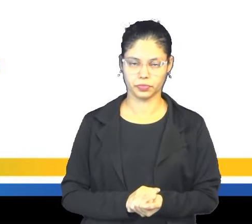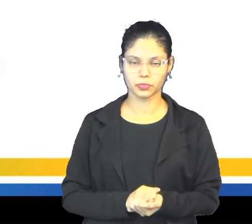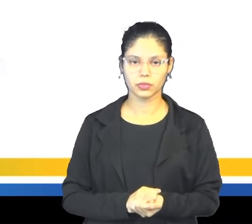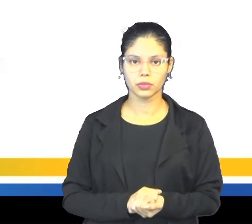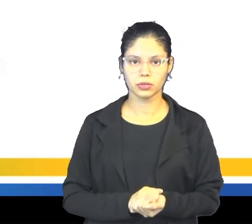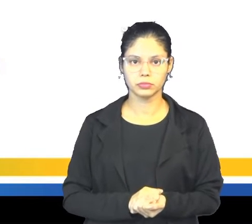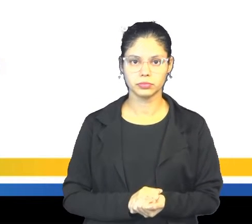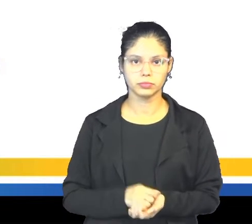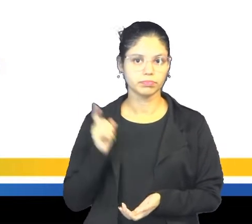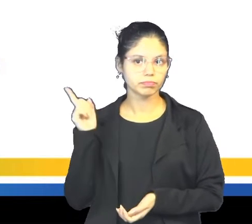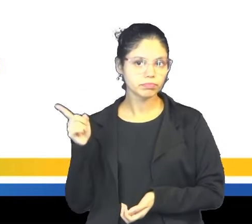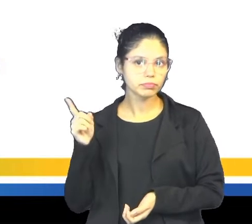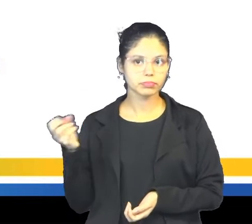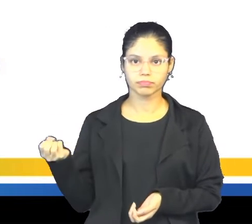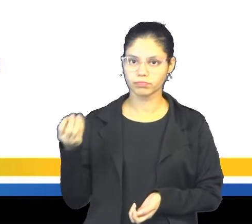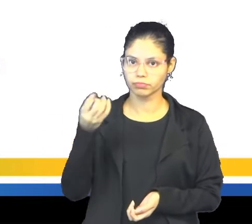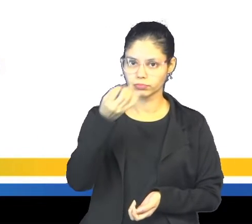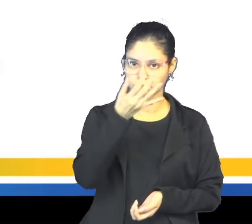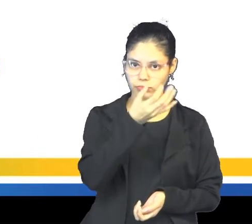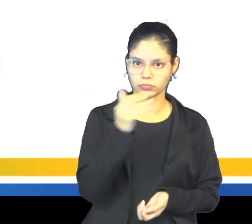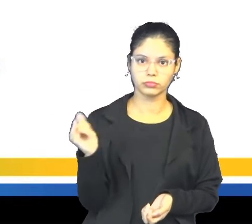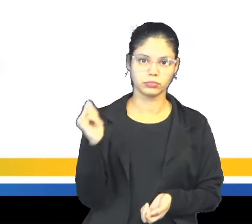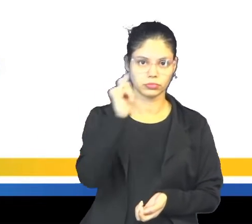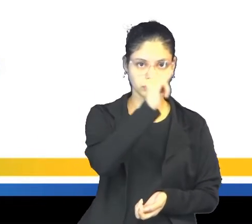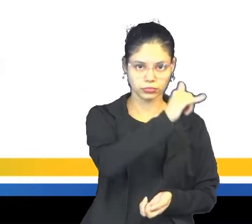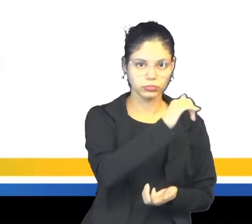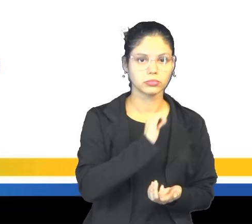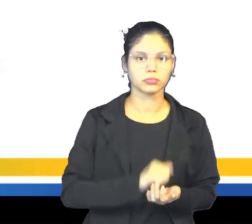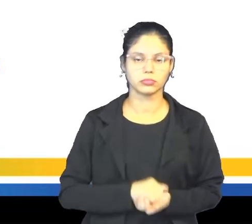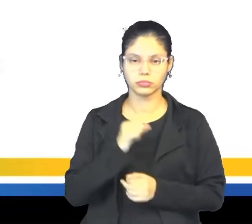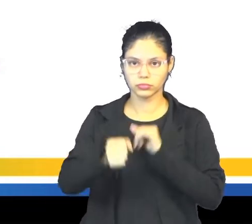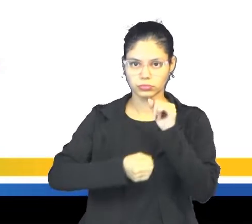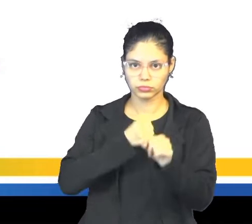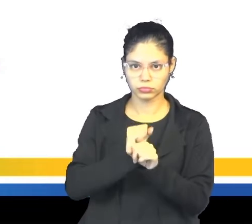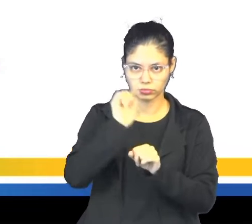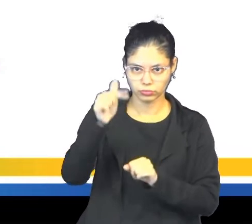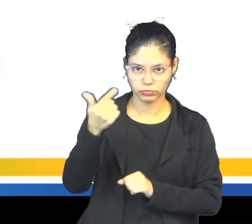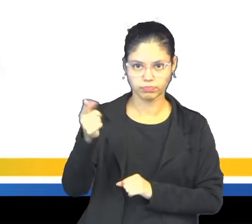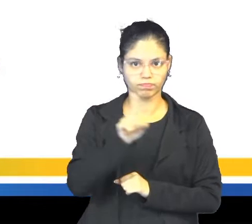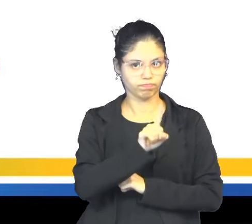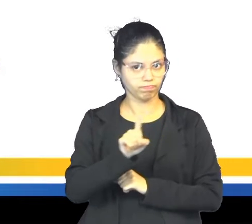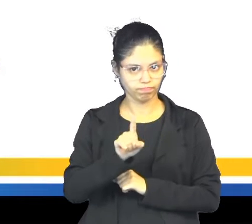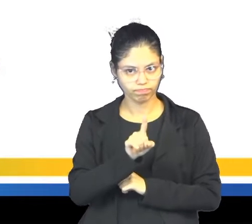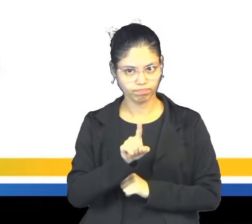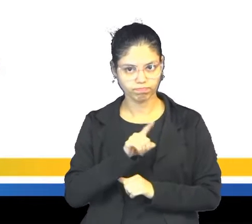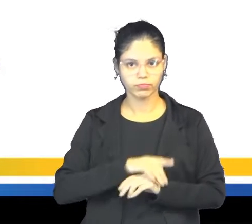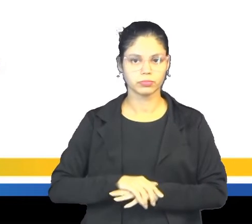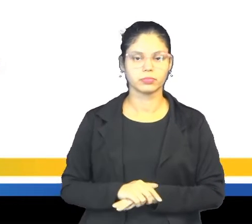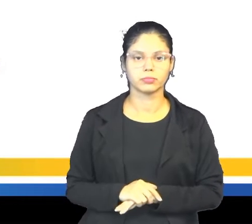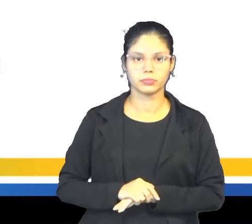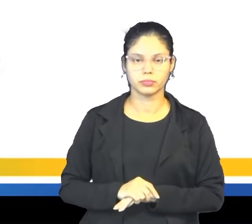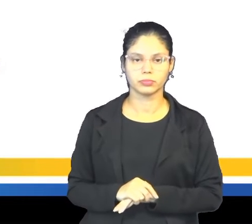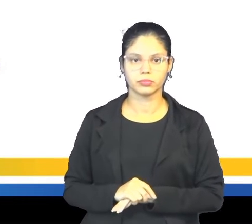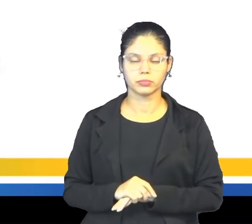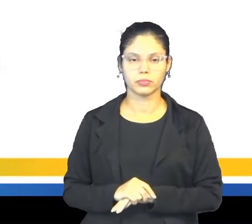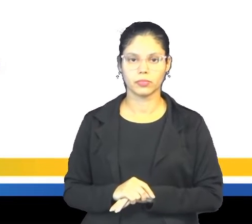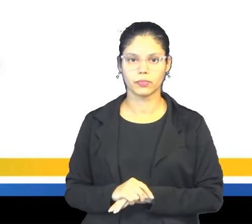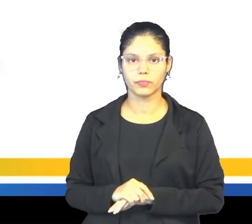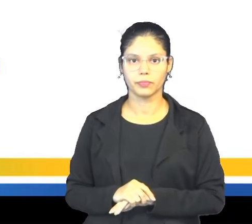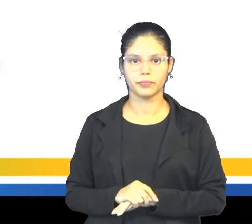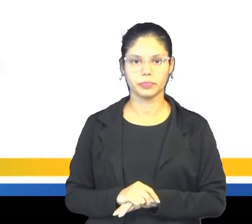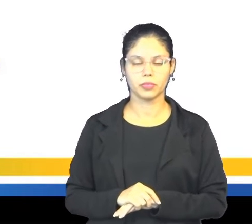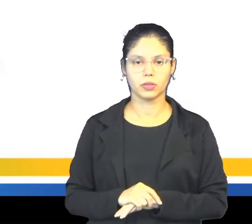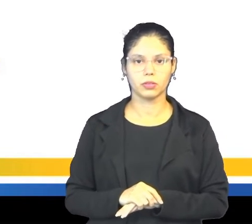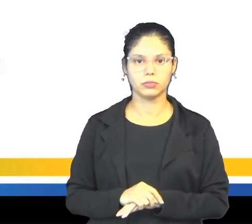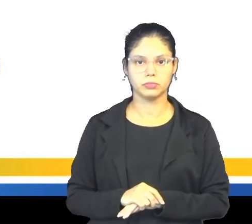year. Eles não viajarão para o exterior ano que vem. E aí, no segundo exemplo, nós temos they won't